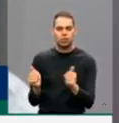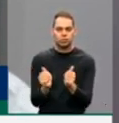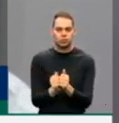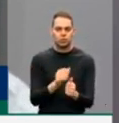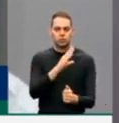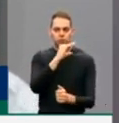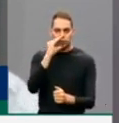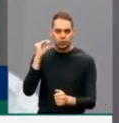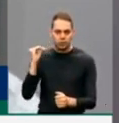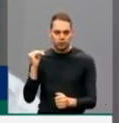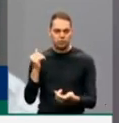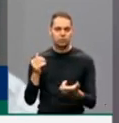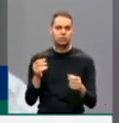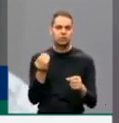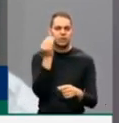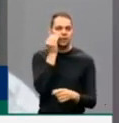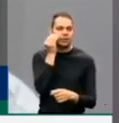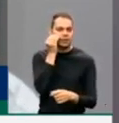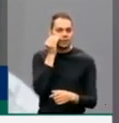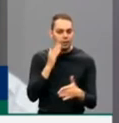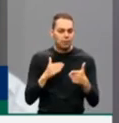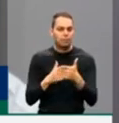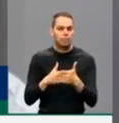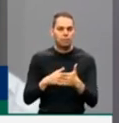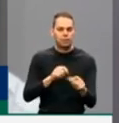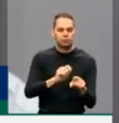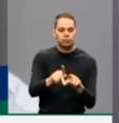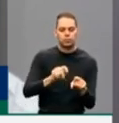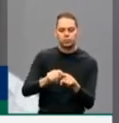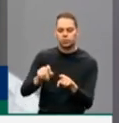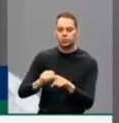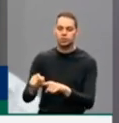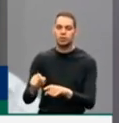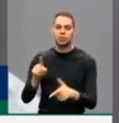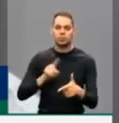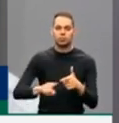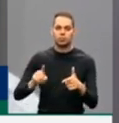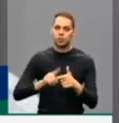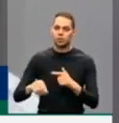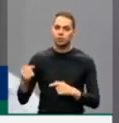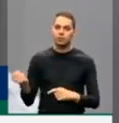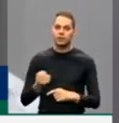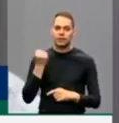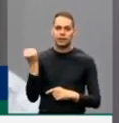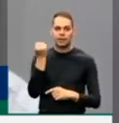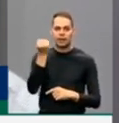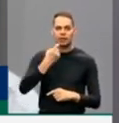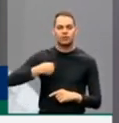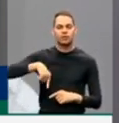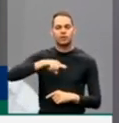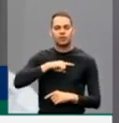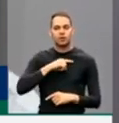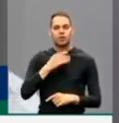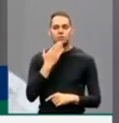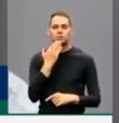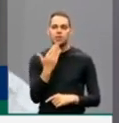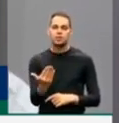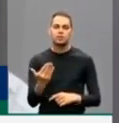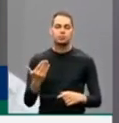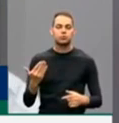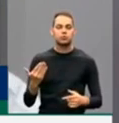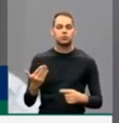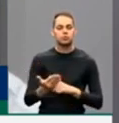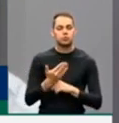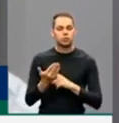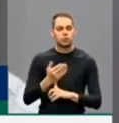buscar impedir esse despejo, e a situação é muito grave. O pedido que nós fazemos é de socorro,